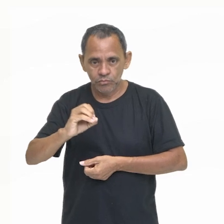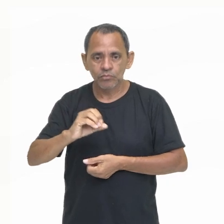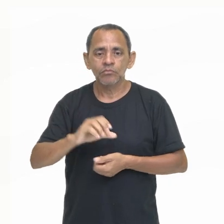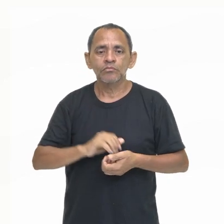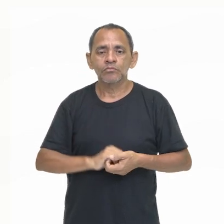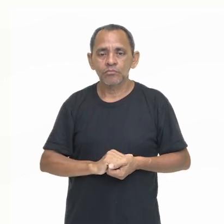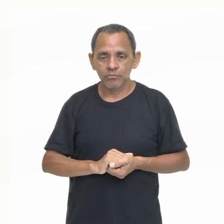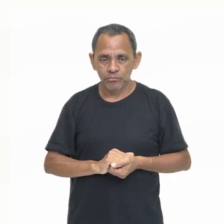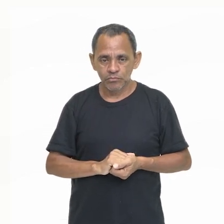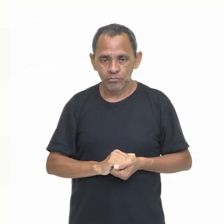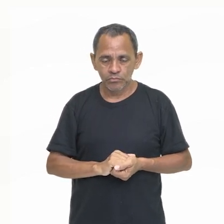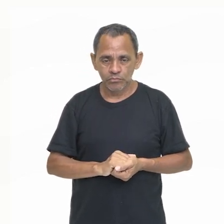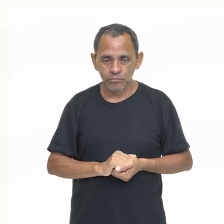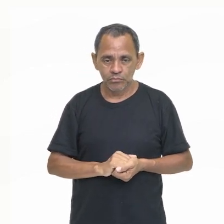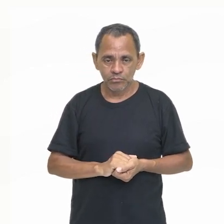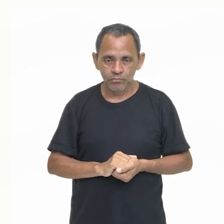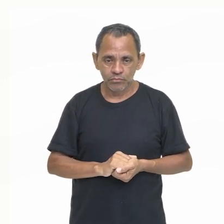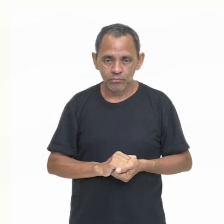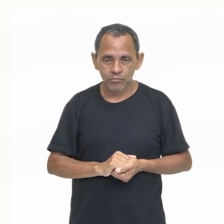8.800.000,0,